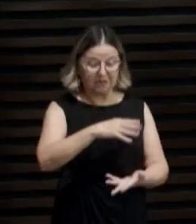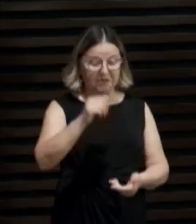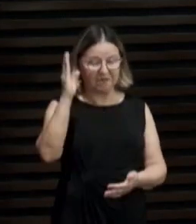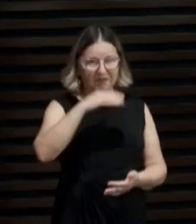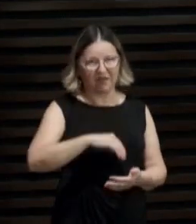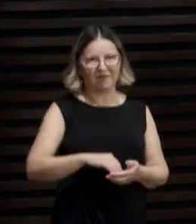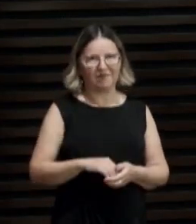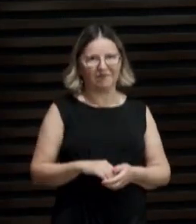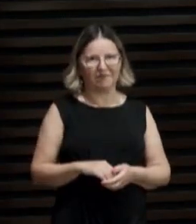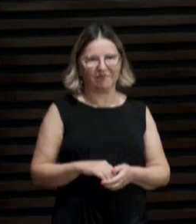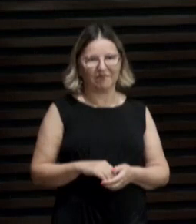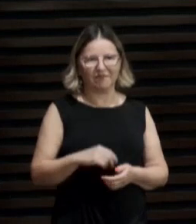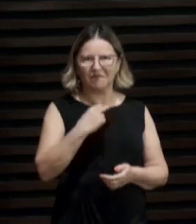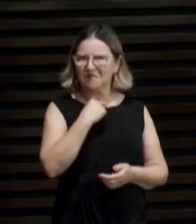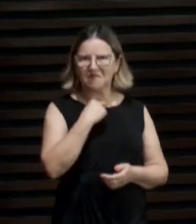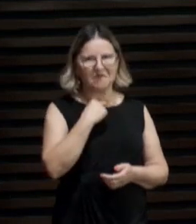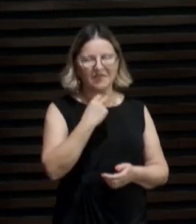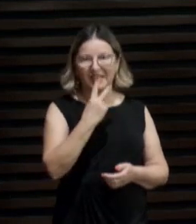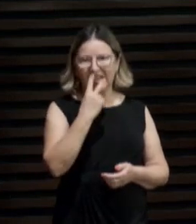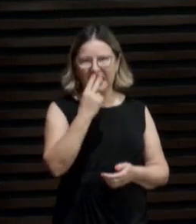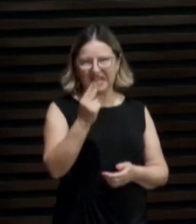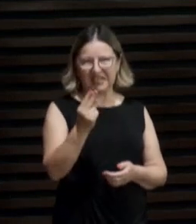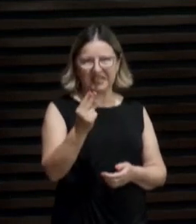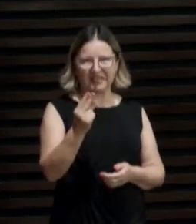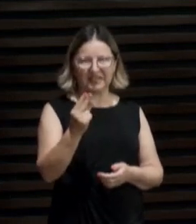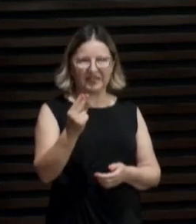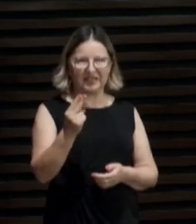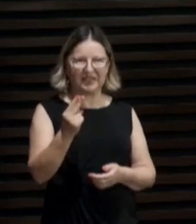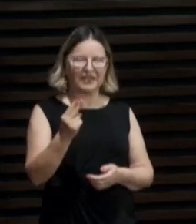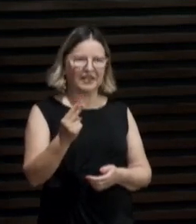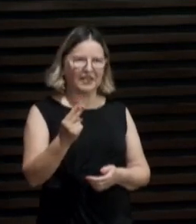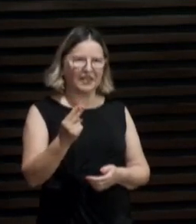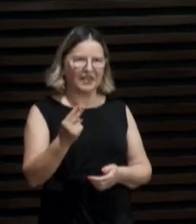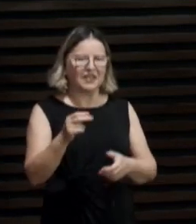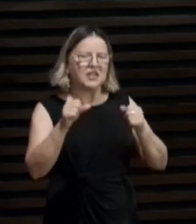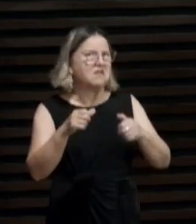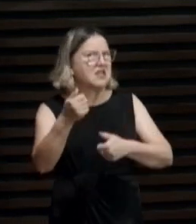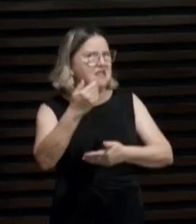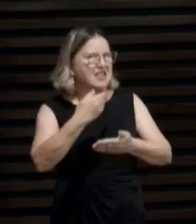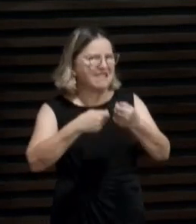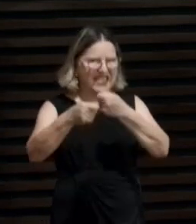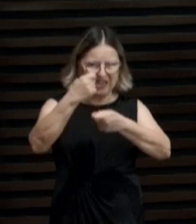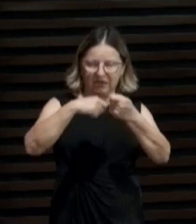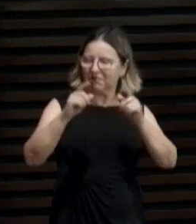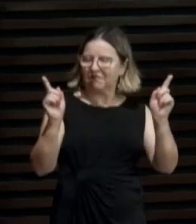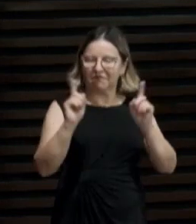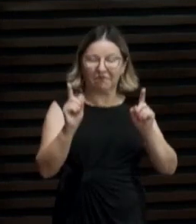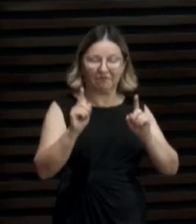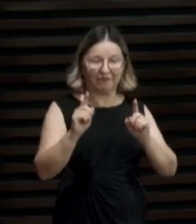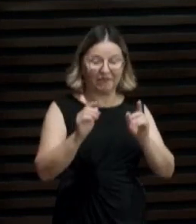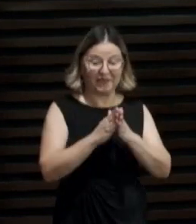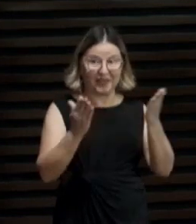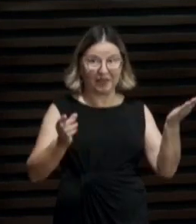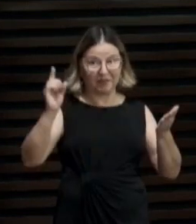Nós não podemos achar que não dá para fazer uma negociação. Não, a Bíblia diz que este mundo é perverso, é um século